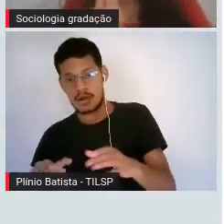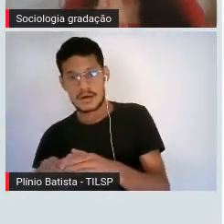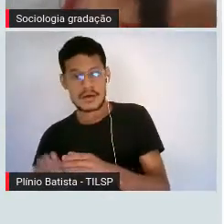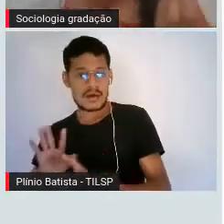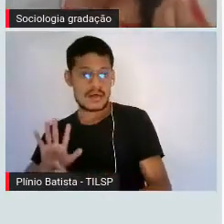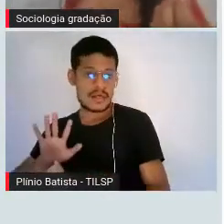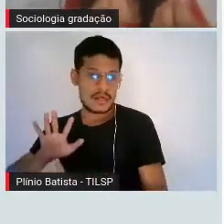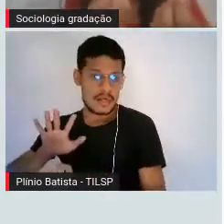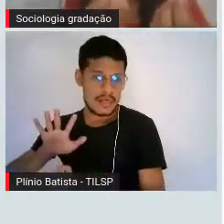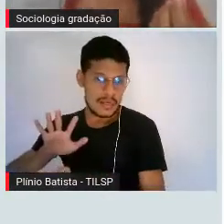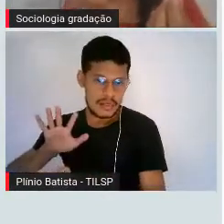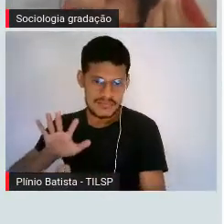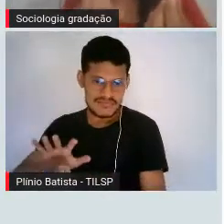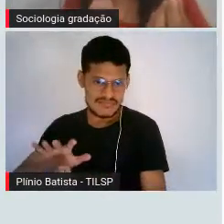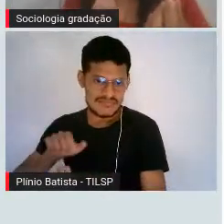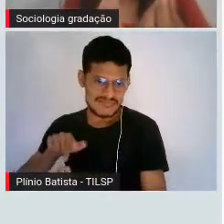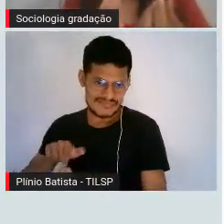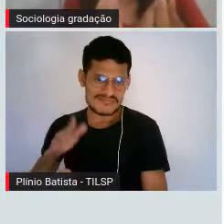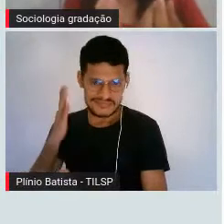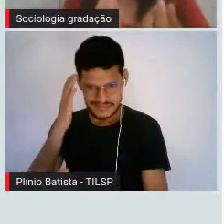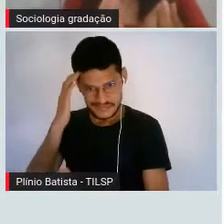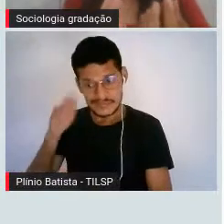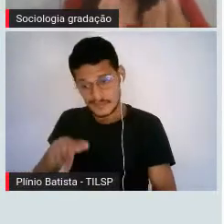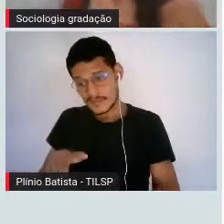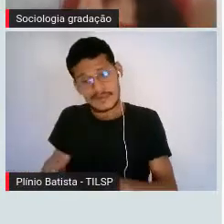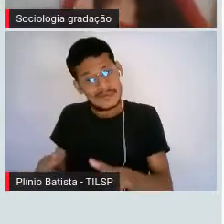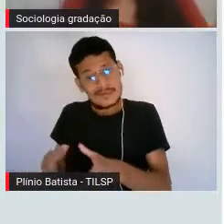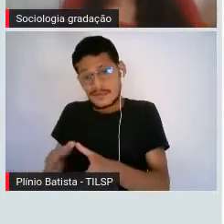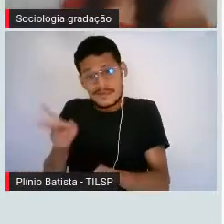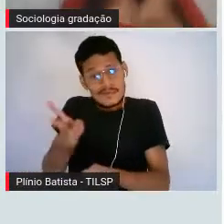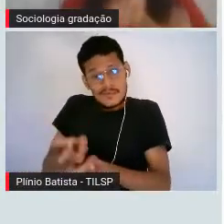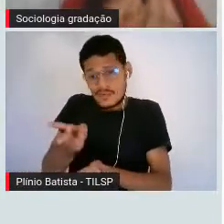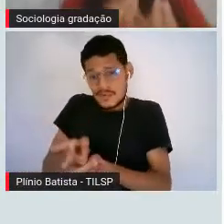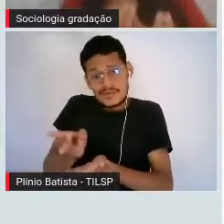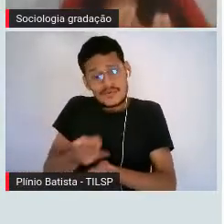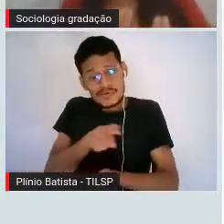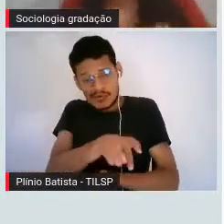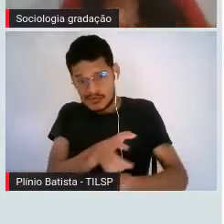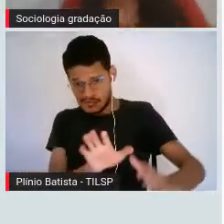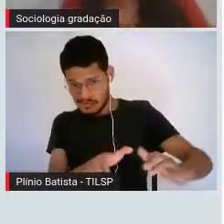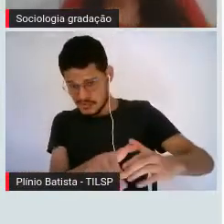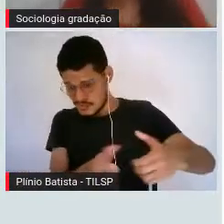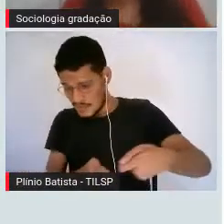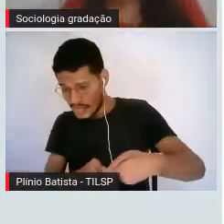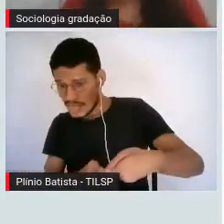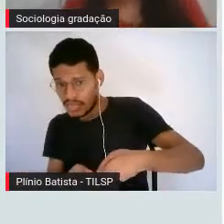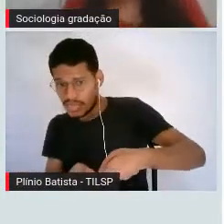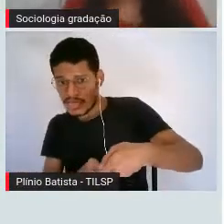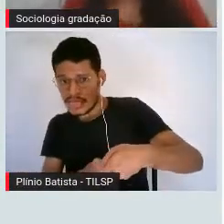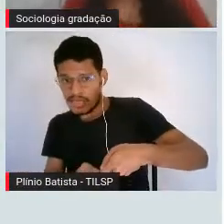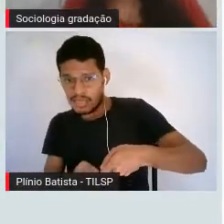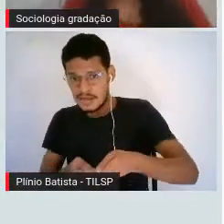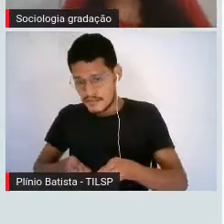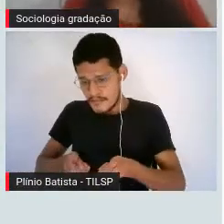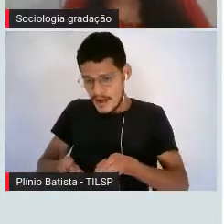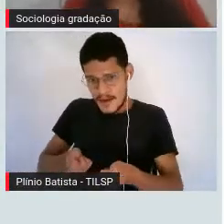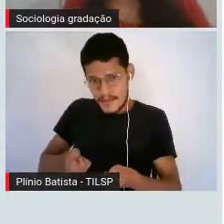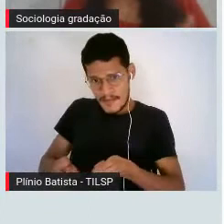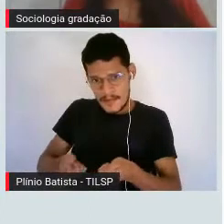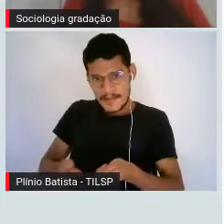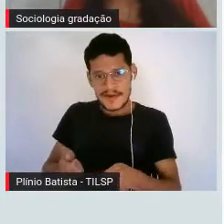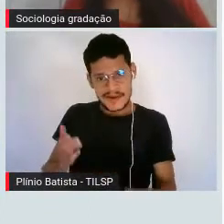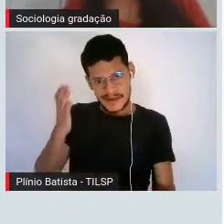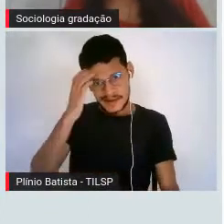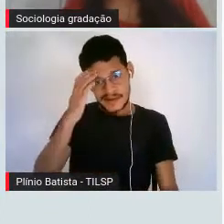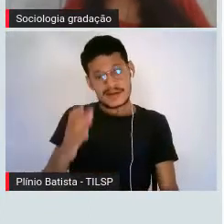dominante. E a classe dominada vai continuar dominada até que ocorra essa transformação. Então, é necessário